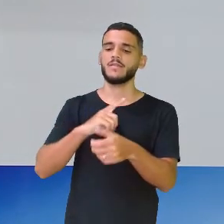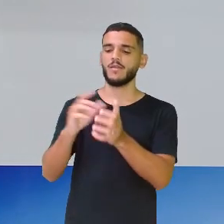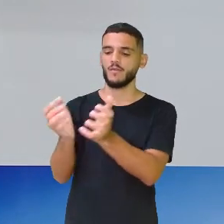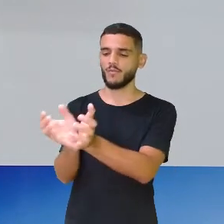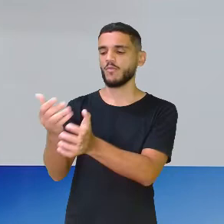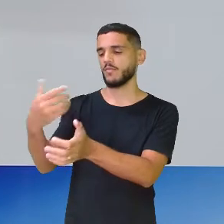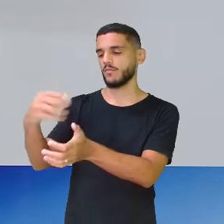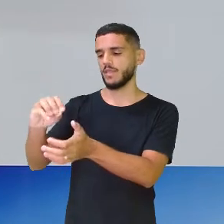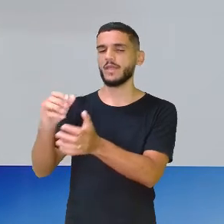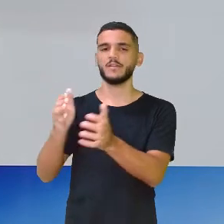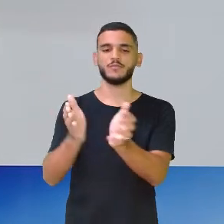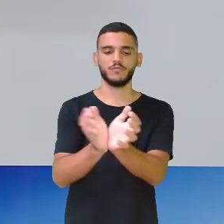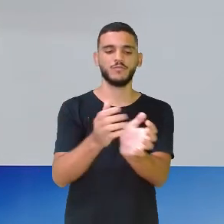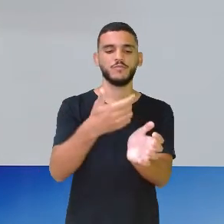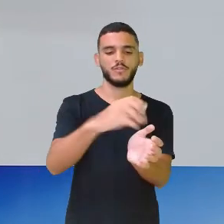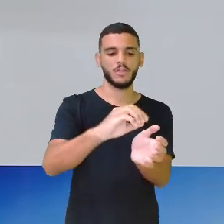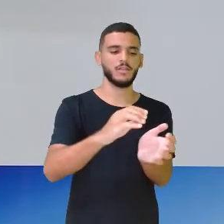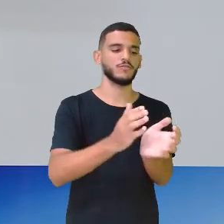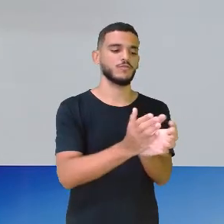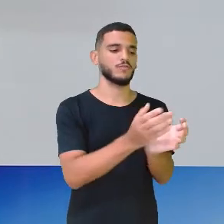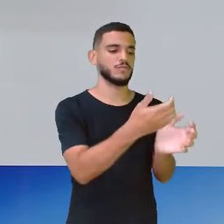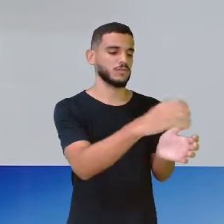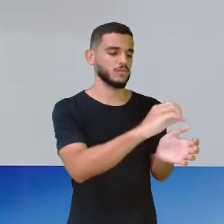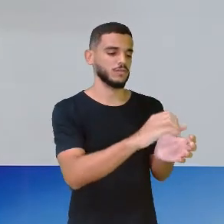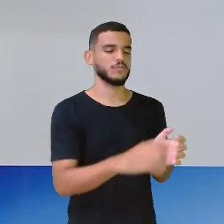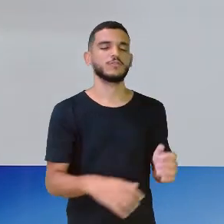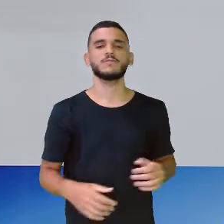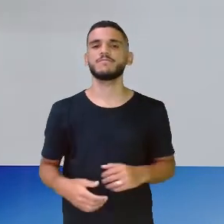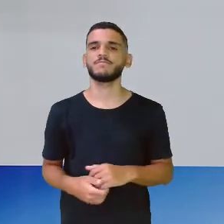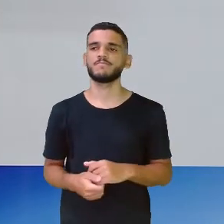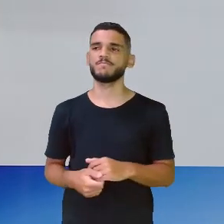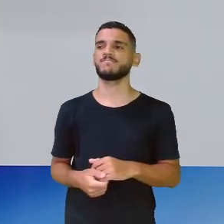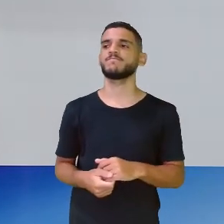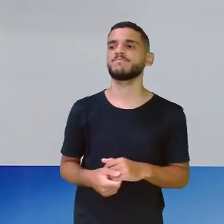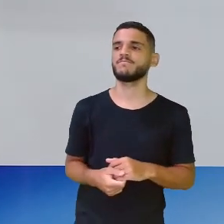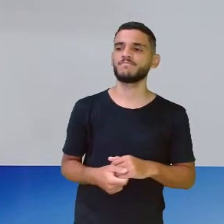meu realzinho dividido em 10 partes.